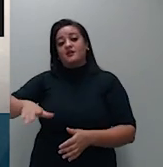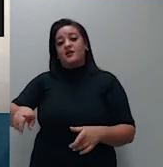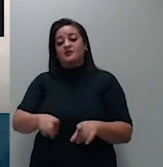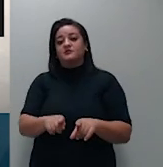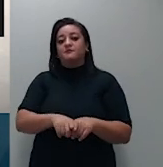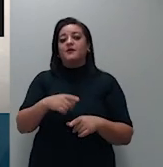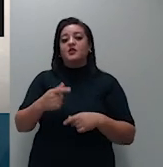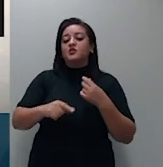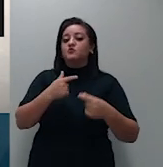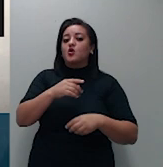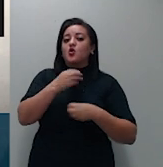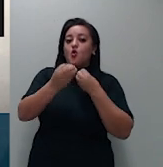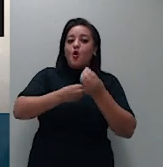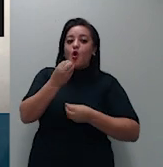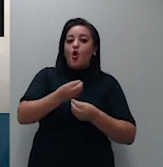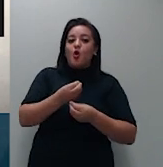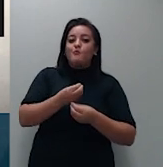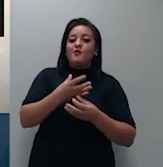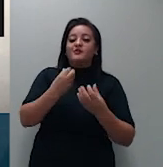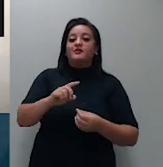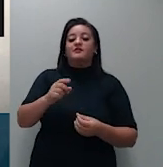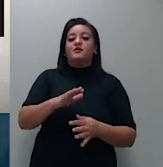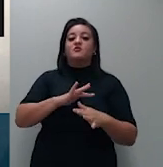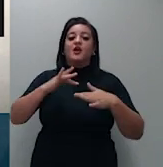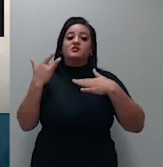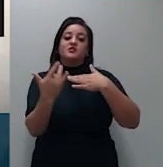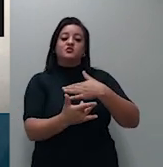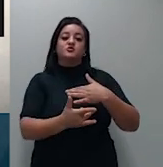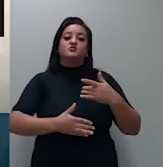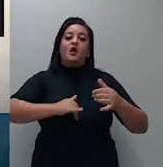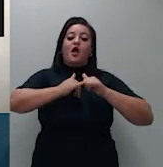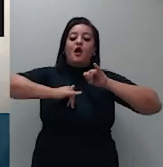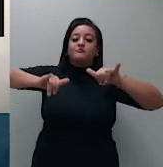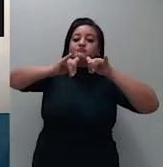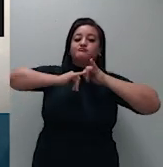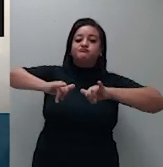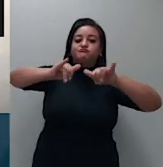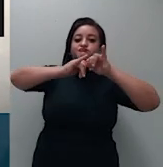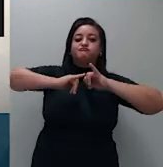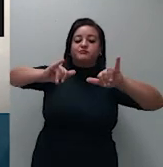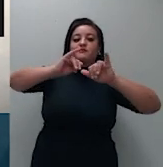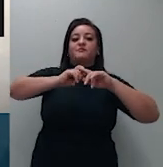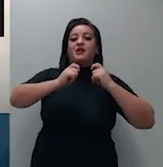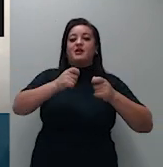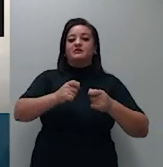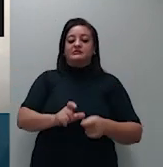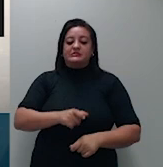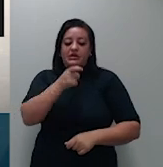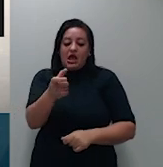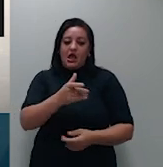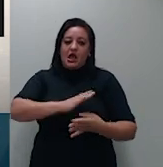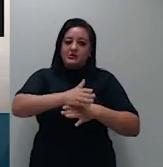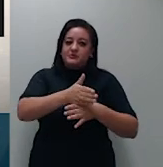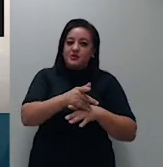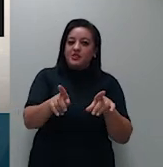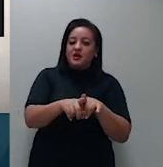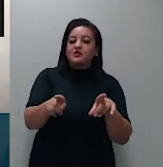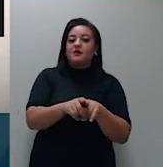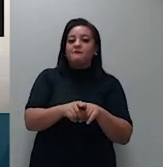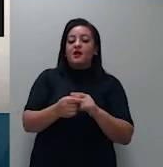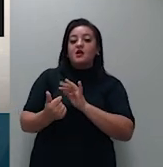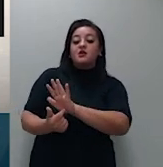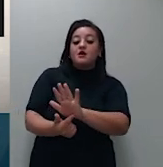as redes sociais se tornaram Campos s para difusão de manifestações ostensivas discriminatórias e repletas de